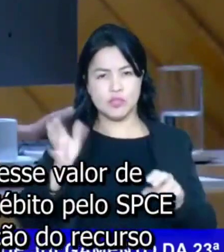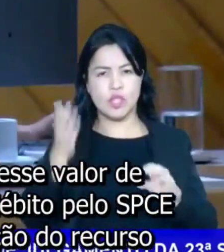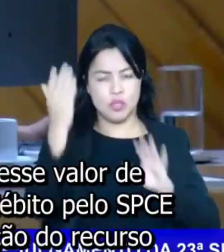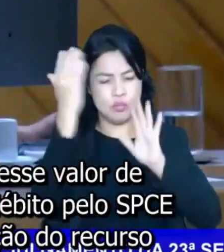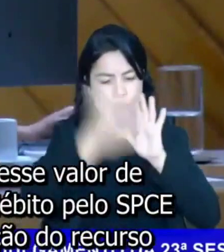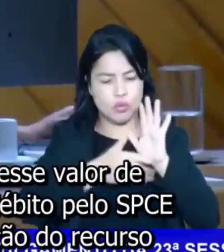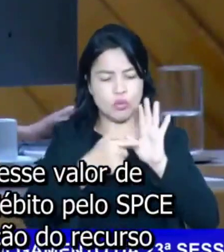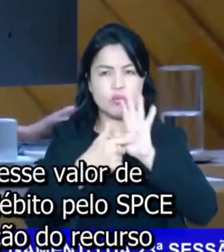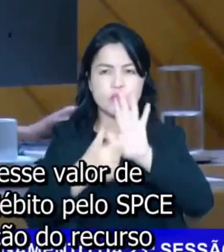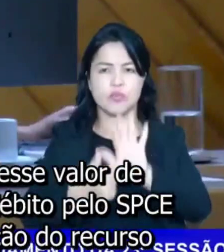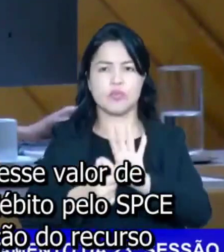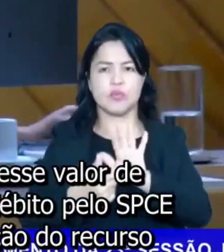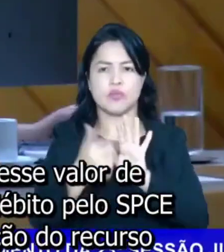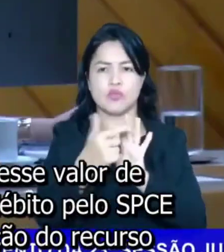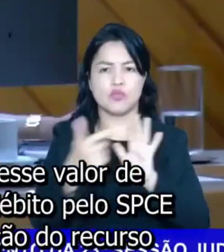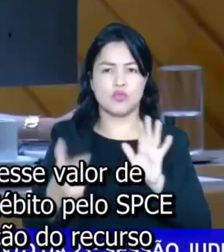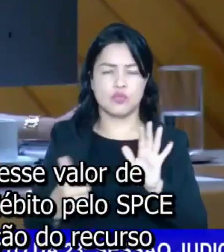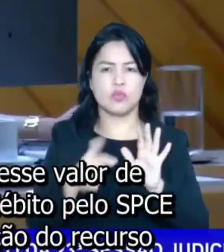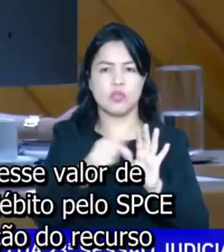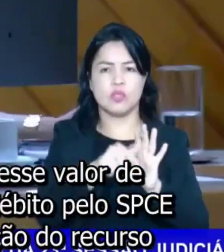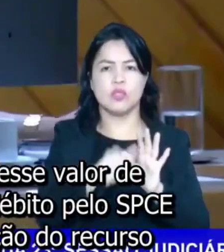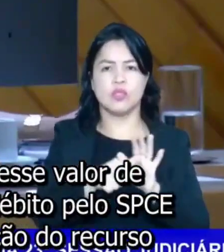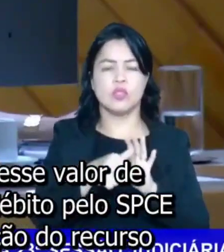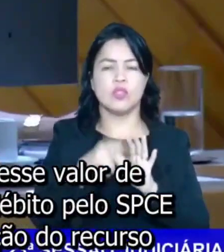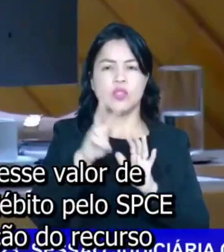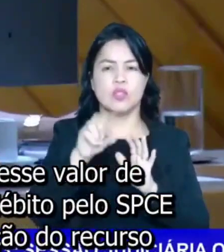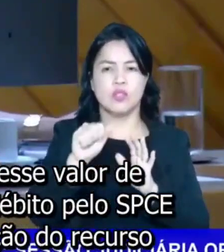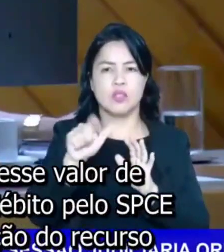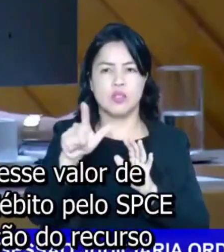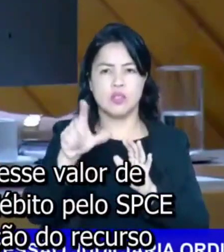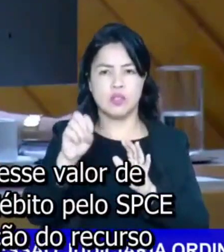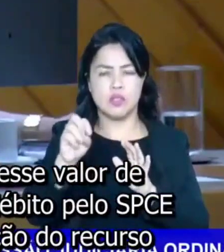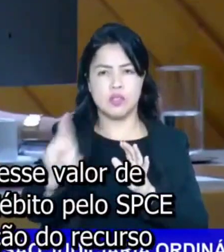tela de seu computador. Não houve o registro desse valor de R$